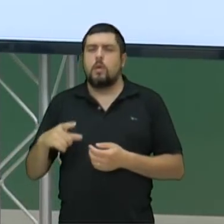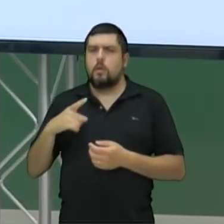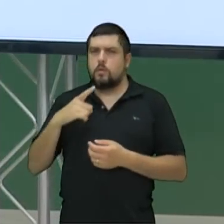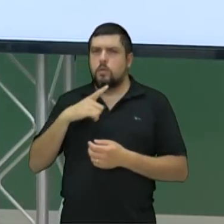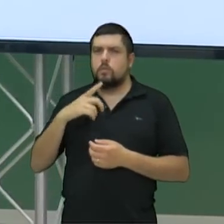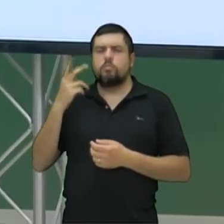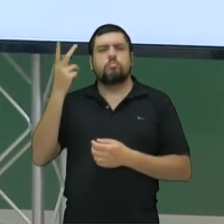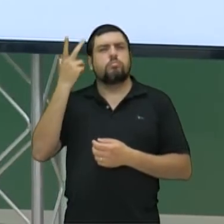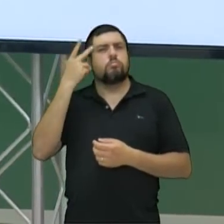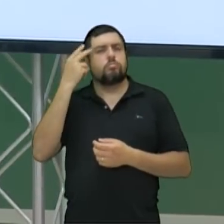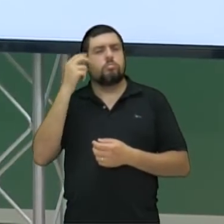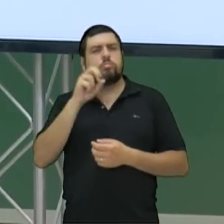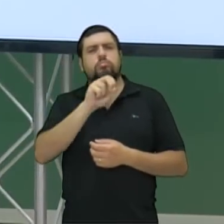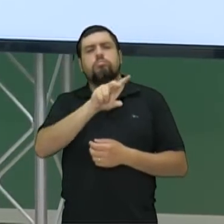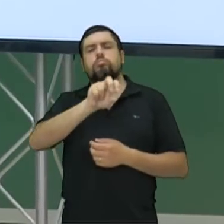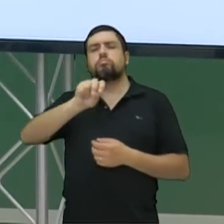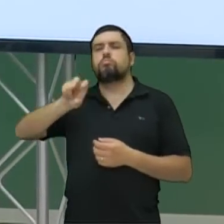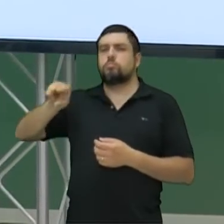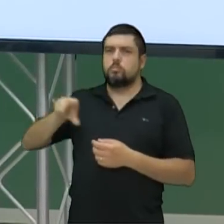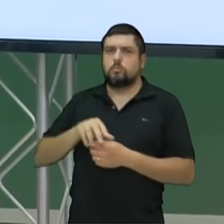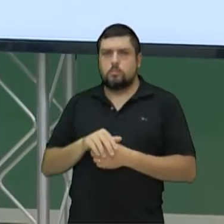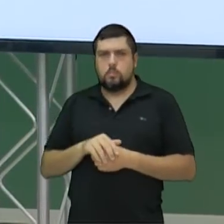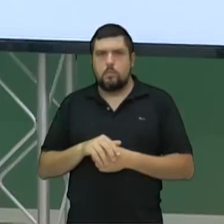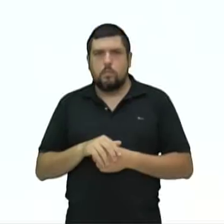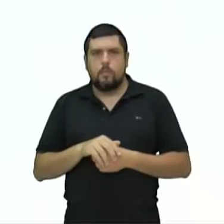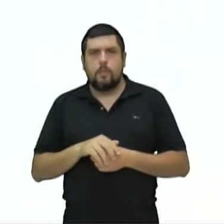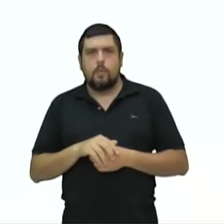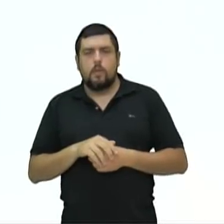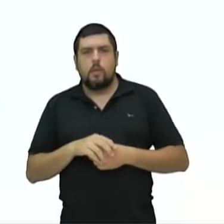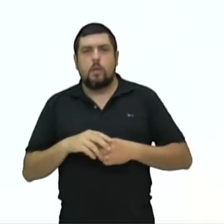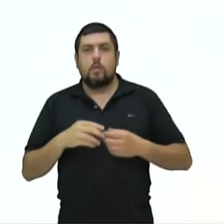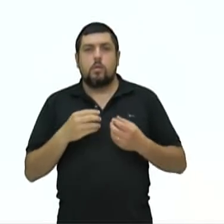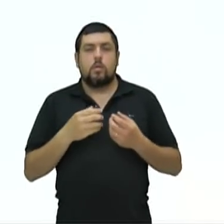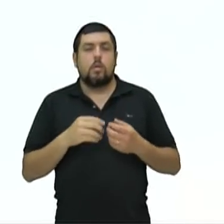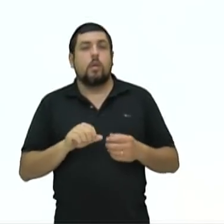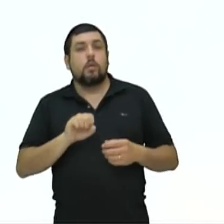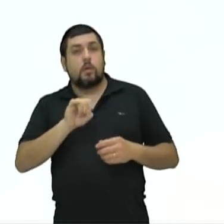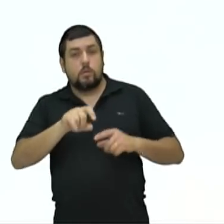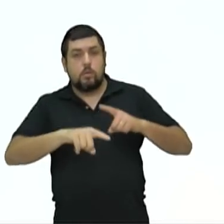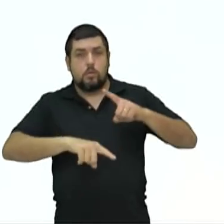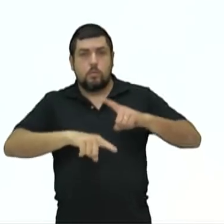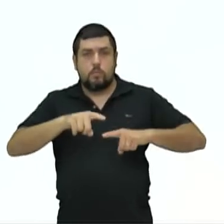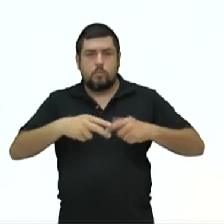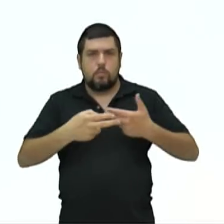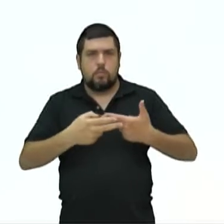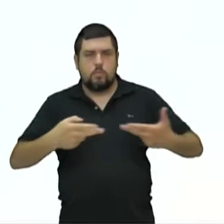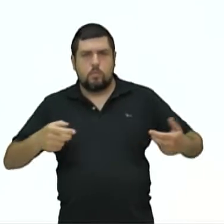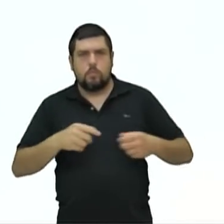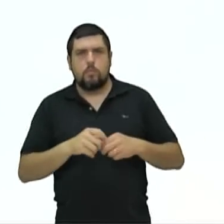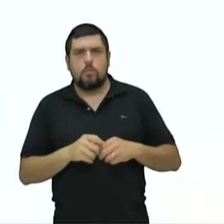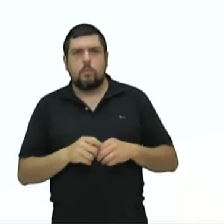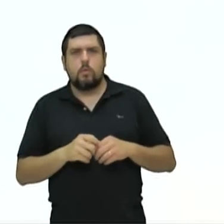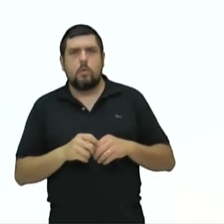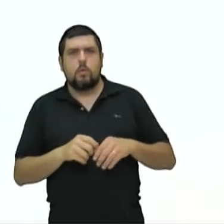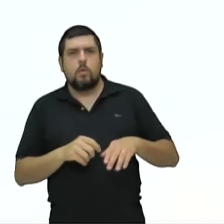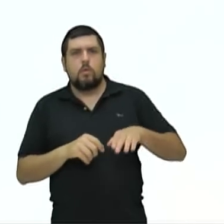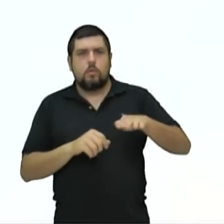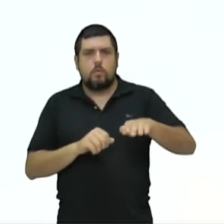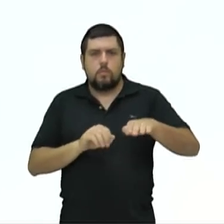né? Quando o corpo A imprime determinada força no corpo B, então o corpo